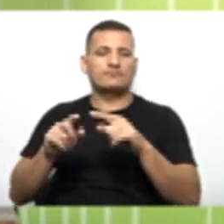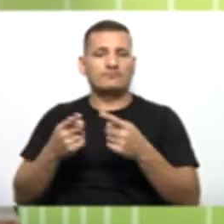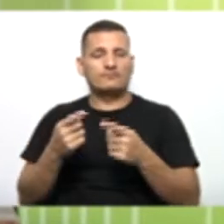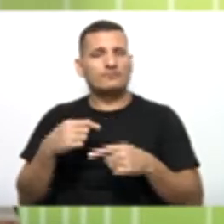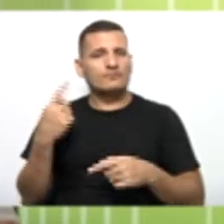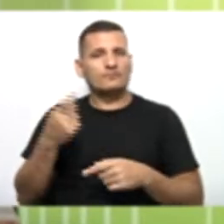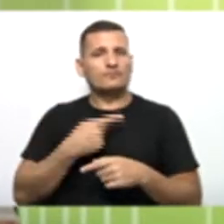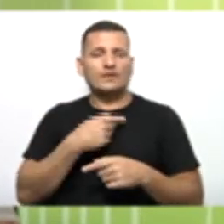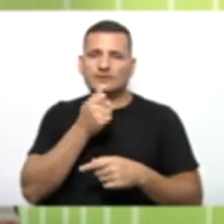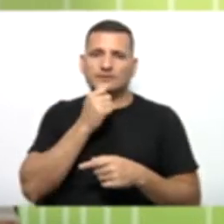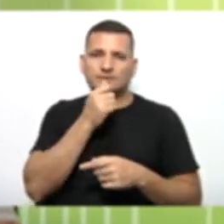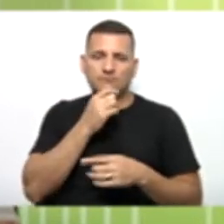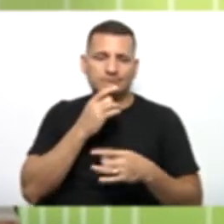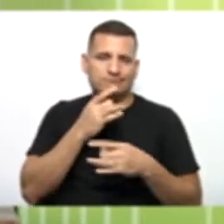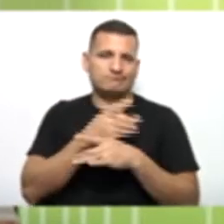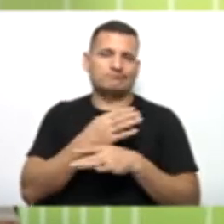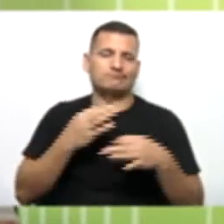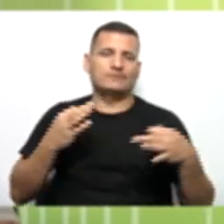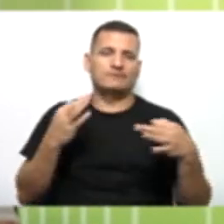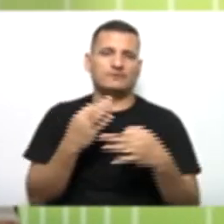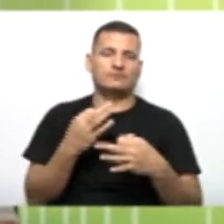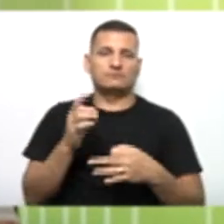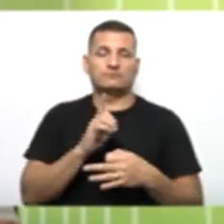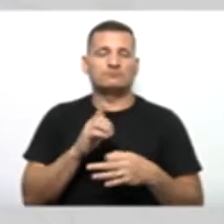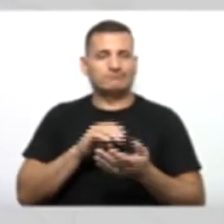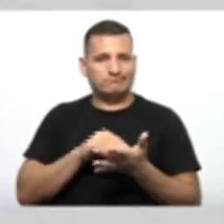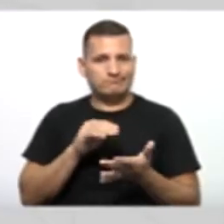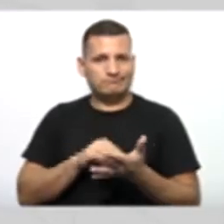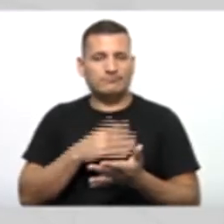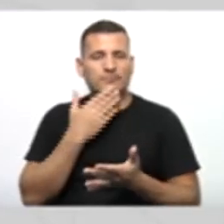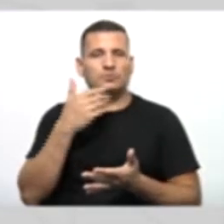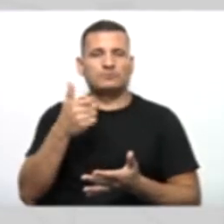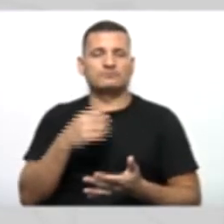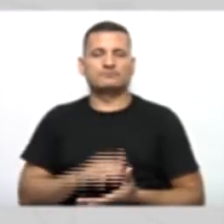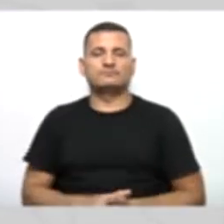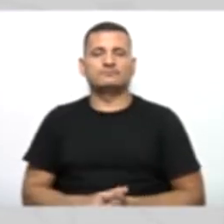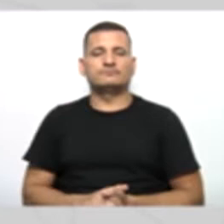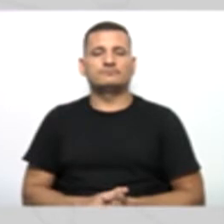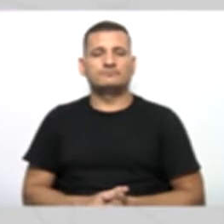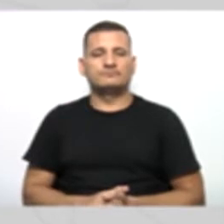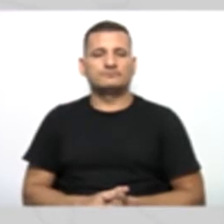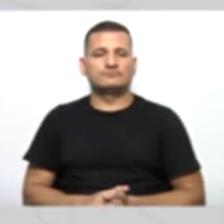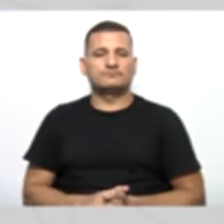estamos perfeitos, nós ainda temos muita coisa ainda para melhorar.